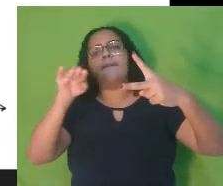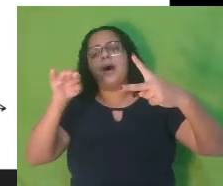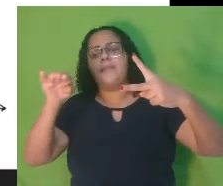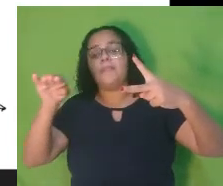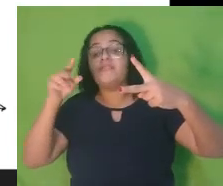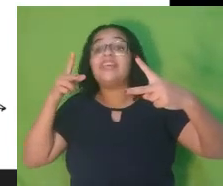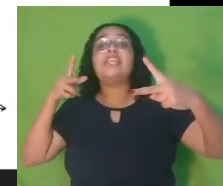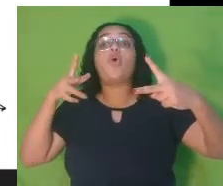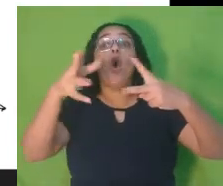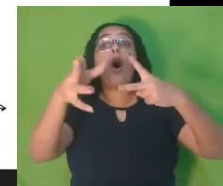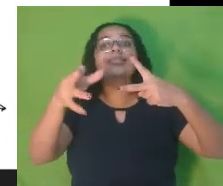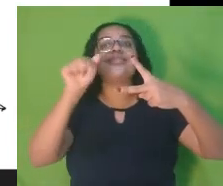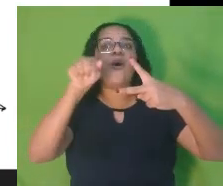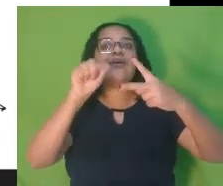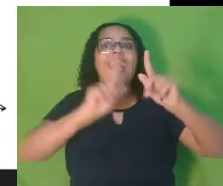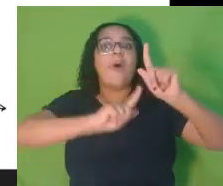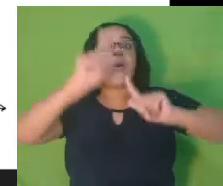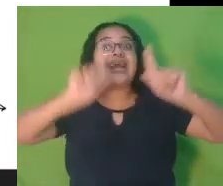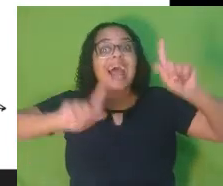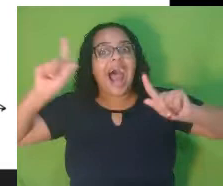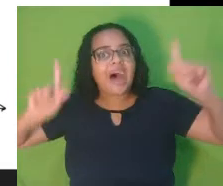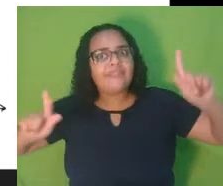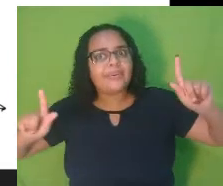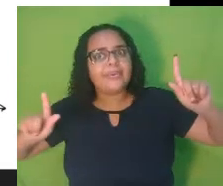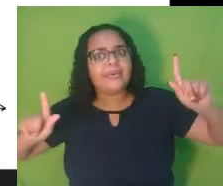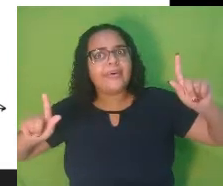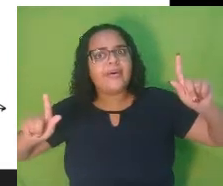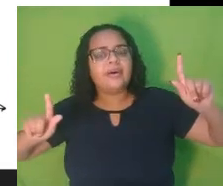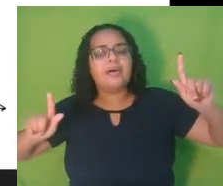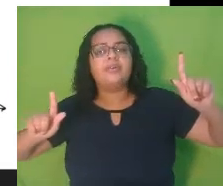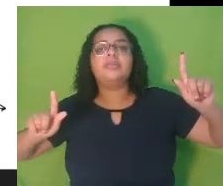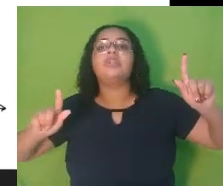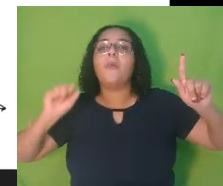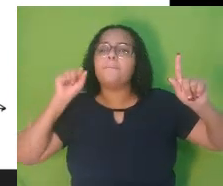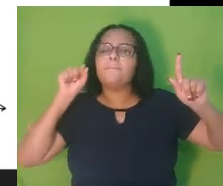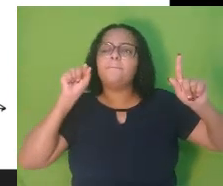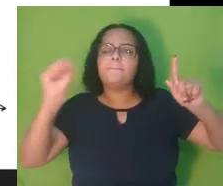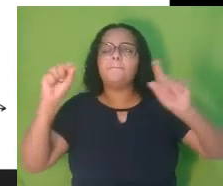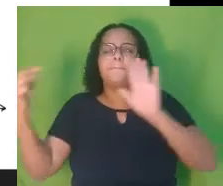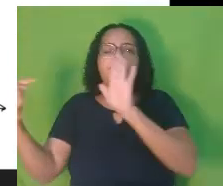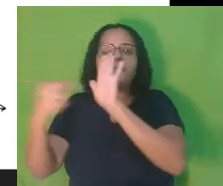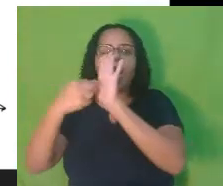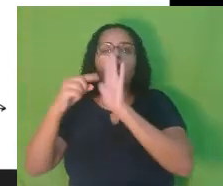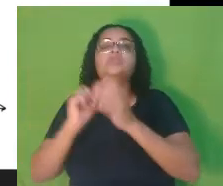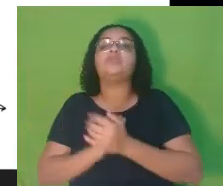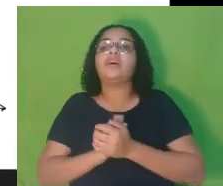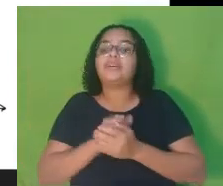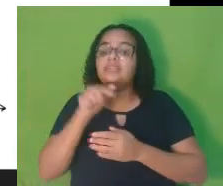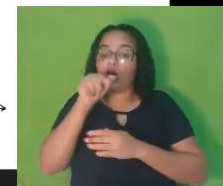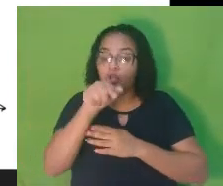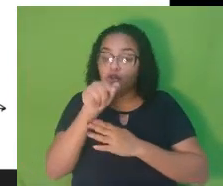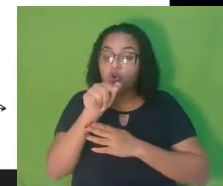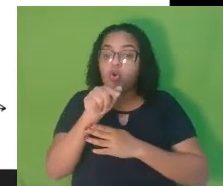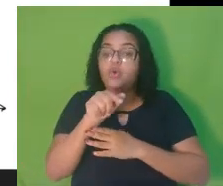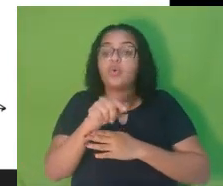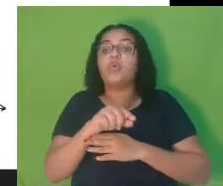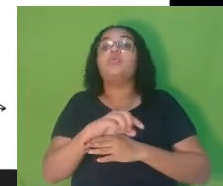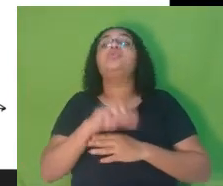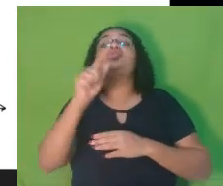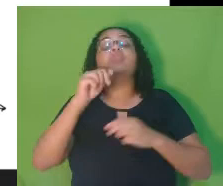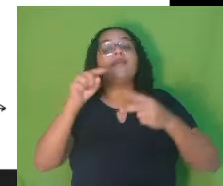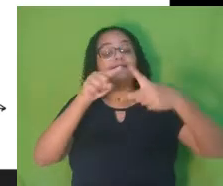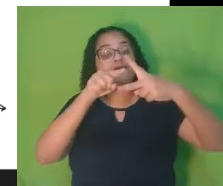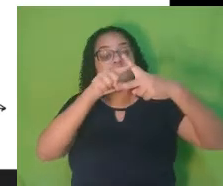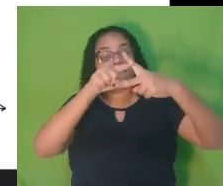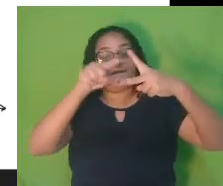ela intersecta o gráfico. Se ela cortar o gráfico em um ponto, então a gente projeta esse ponto no